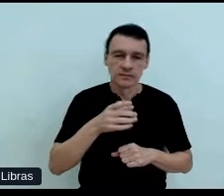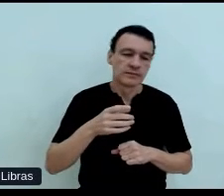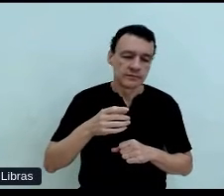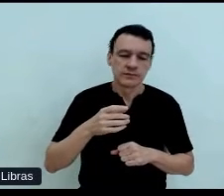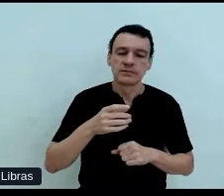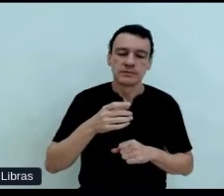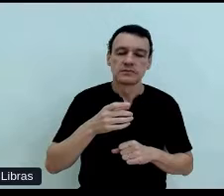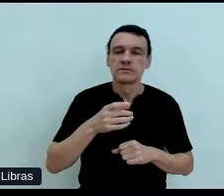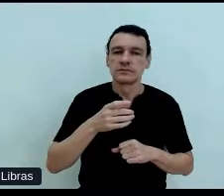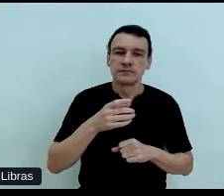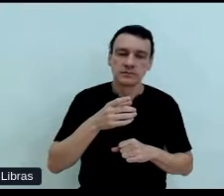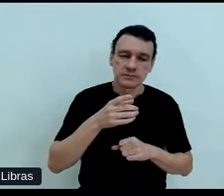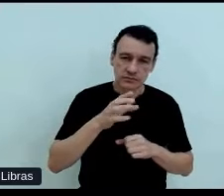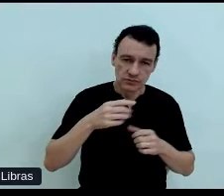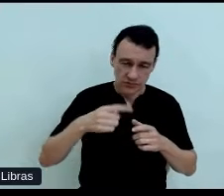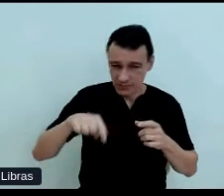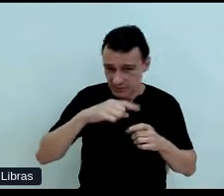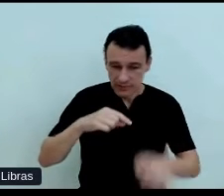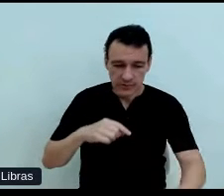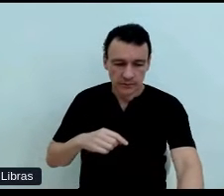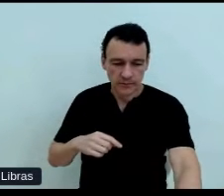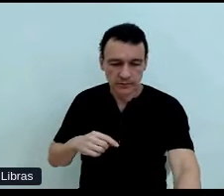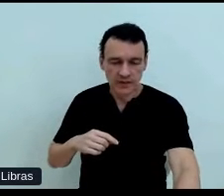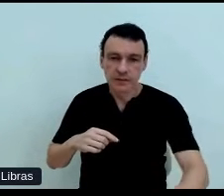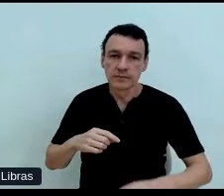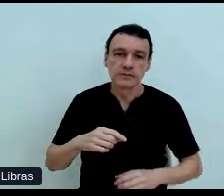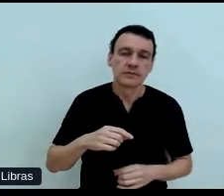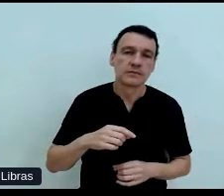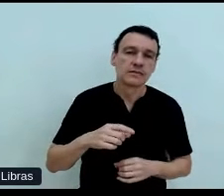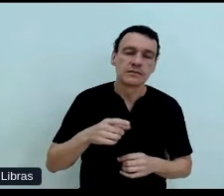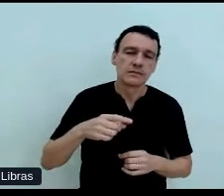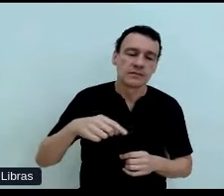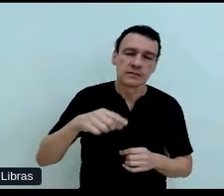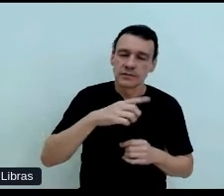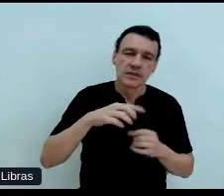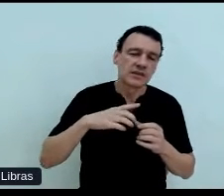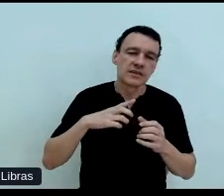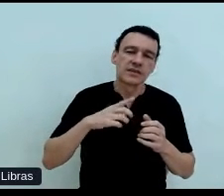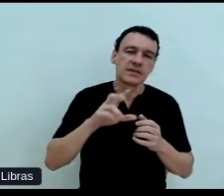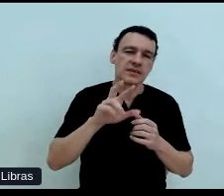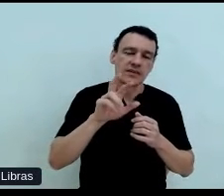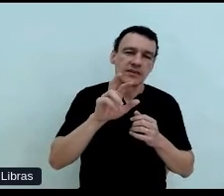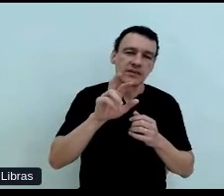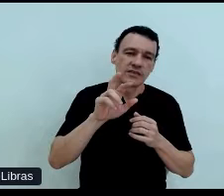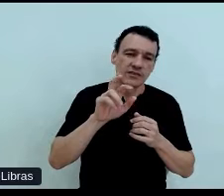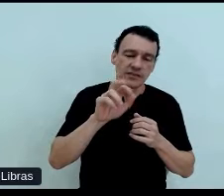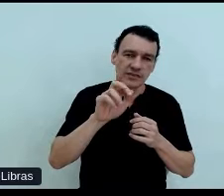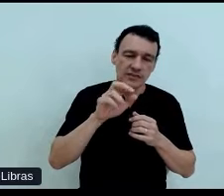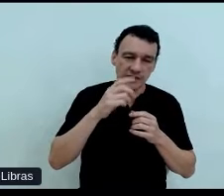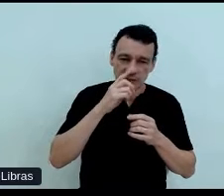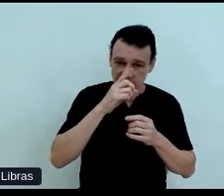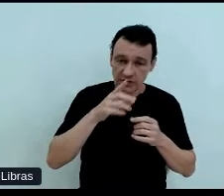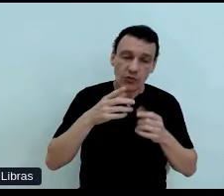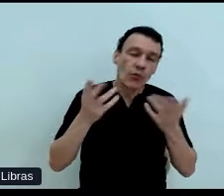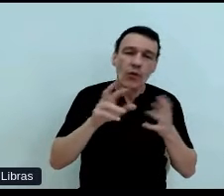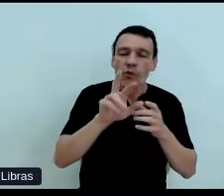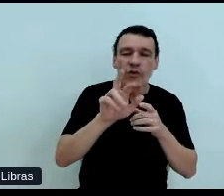temos empresas que o valor de mercado delas, o valor no qual que elas